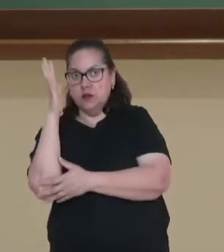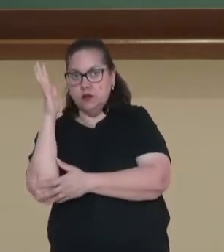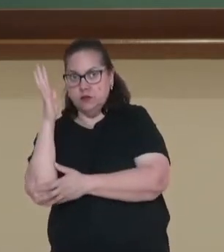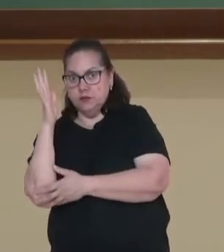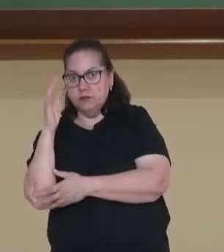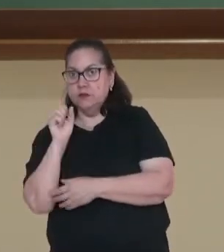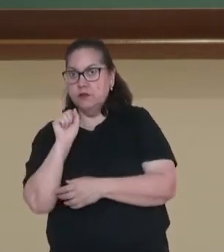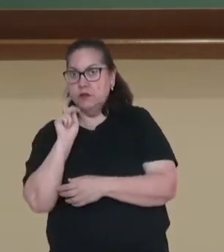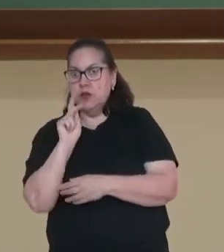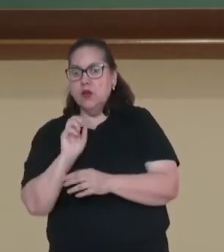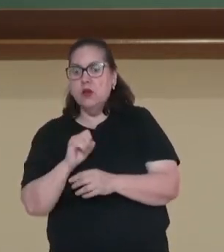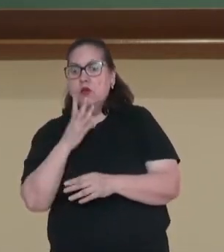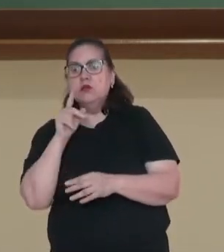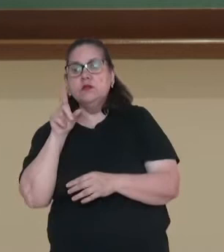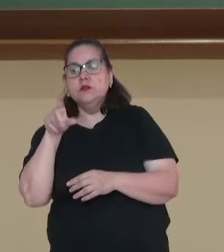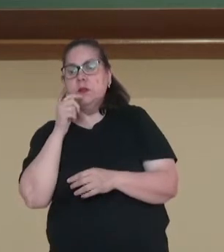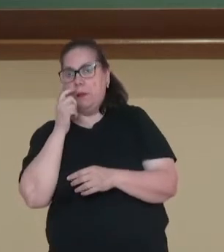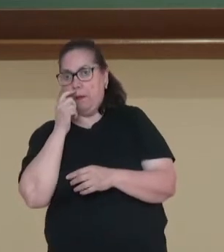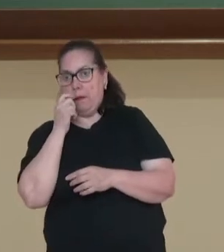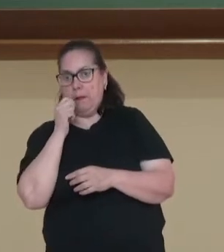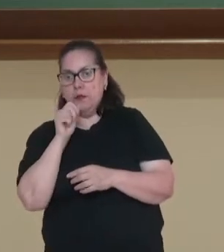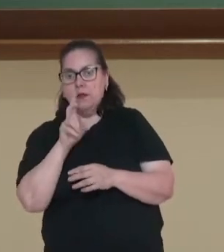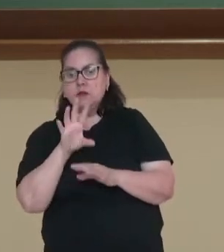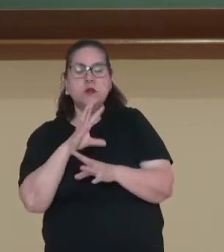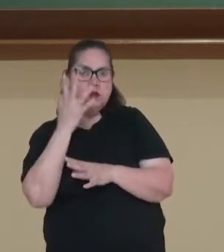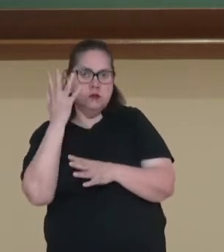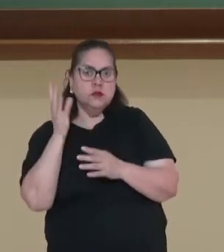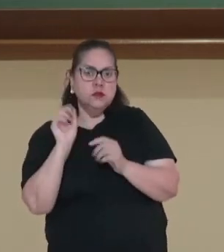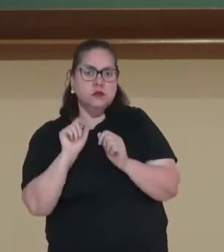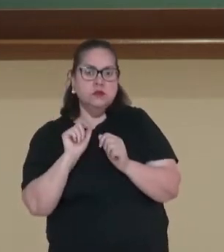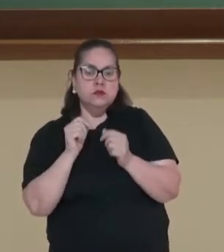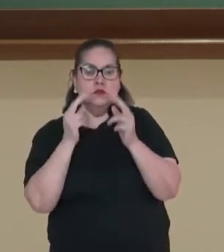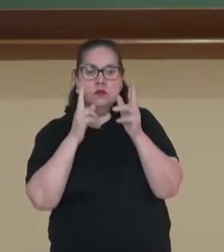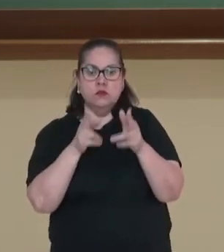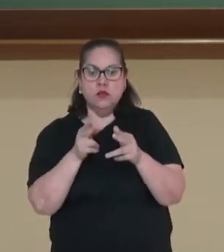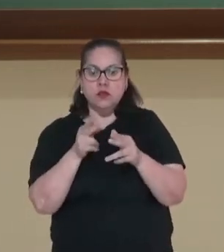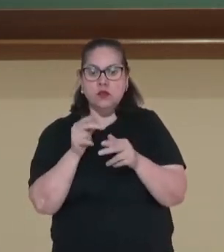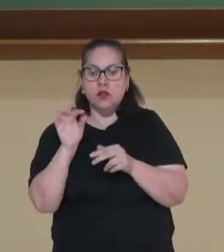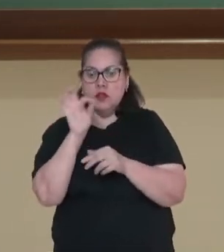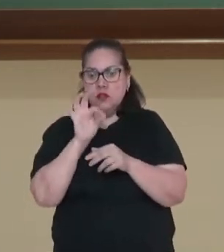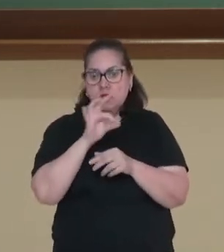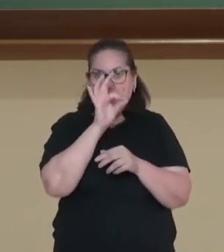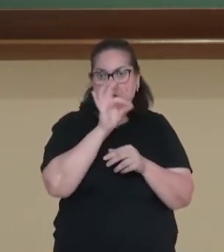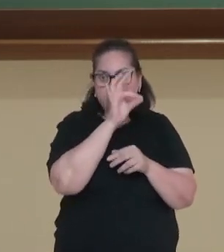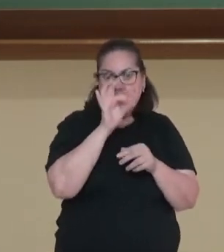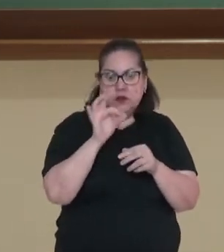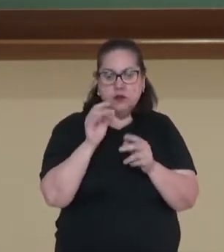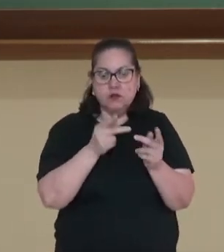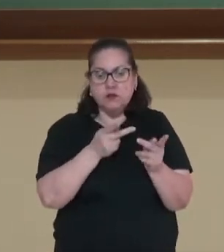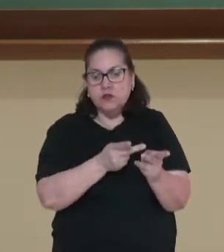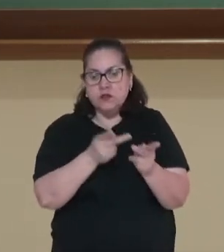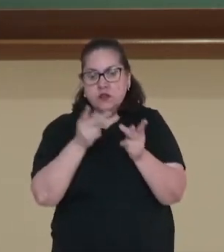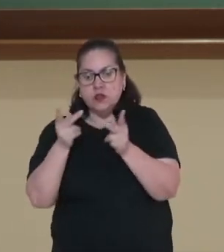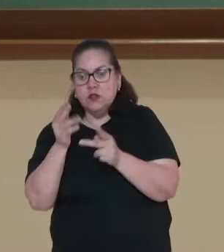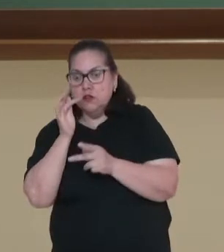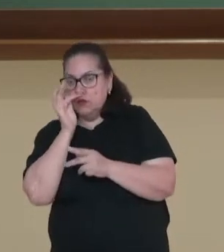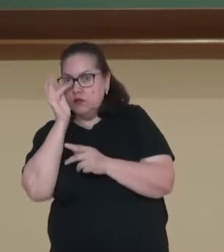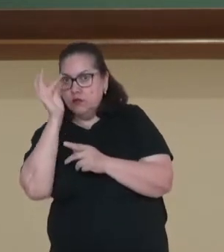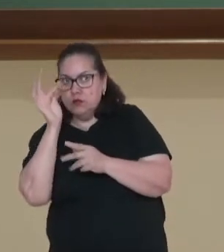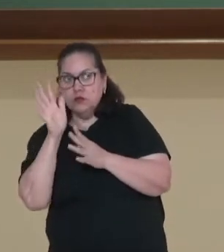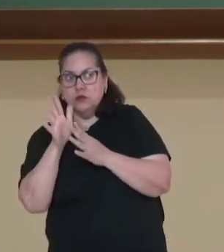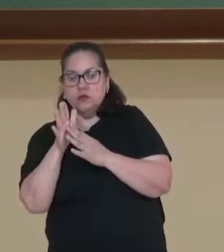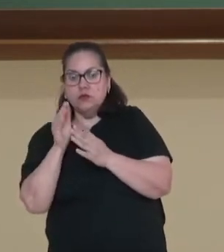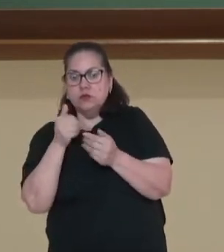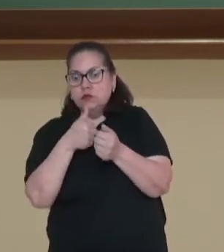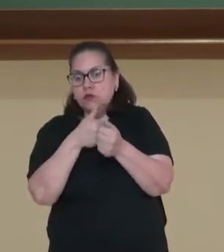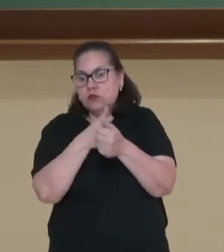tá? Quando você pega, né? Pode acontecer do mesmo inseto, da abelha, por exemplo, tá visitando ali a flor e